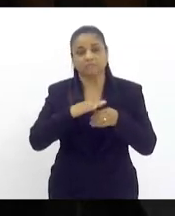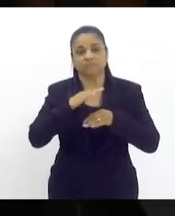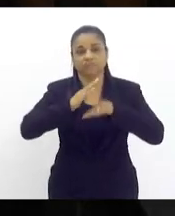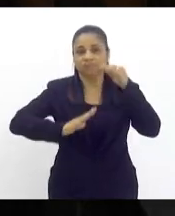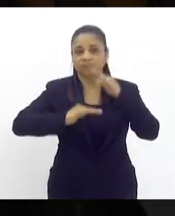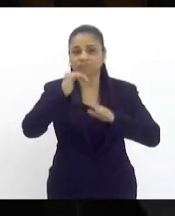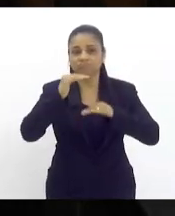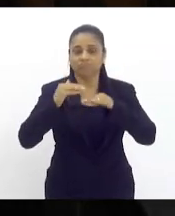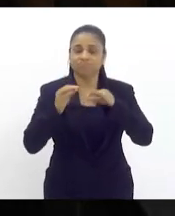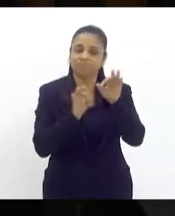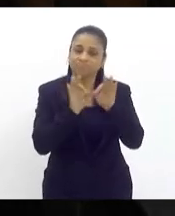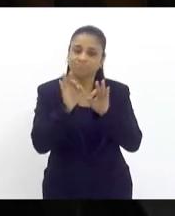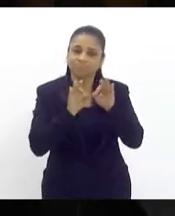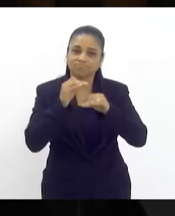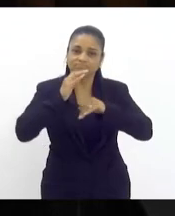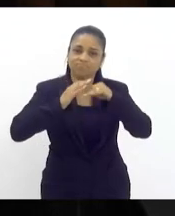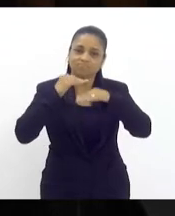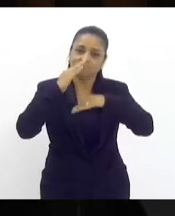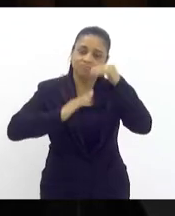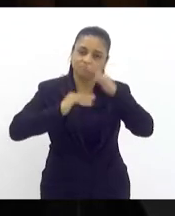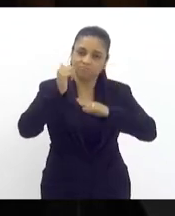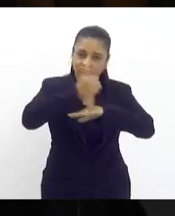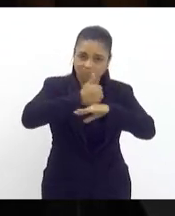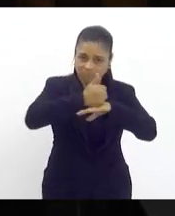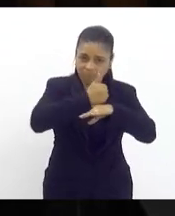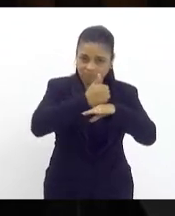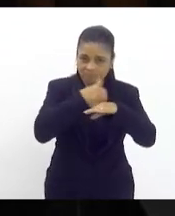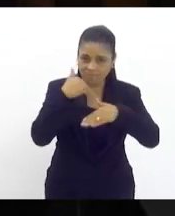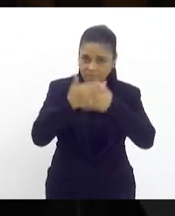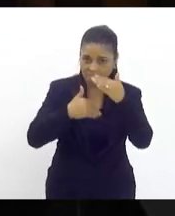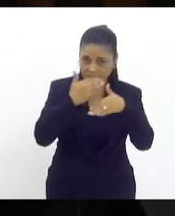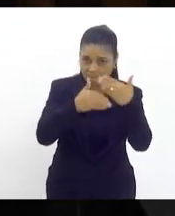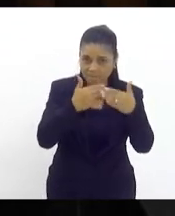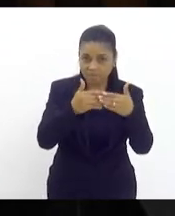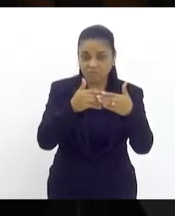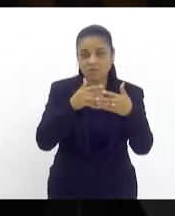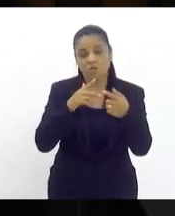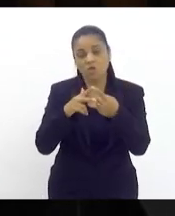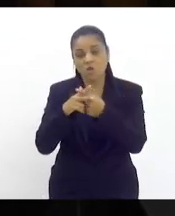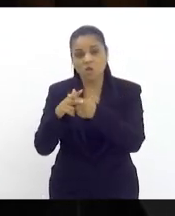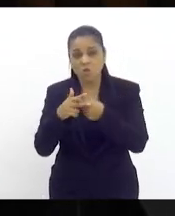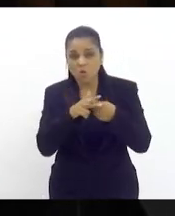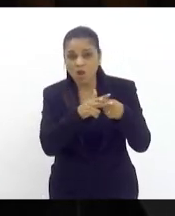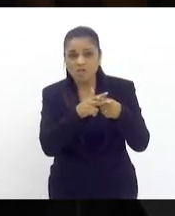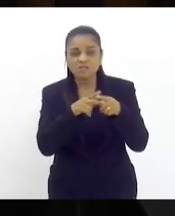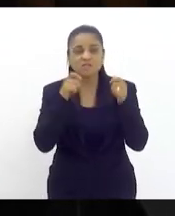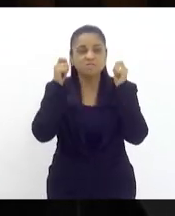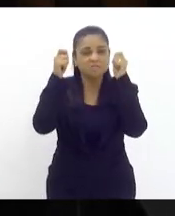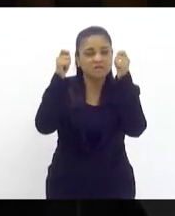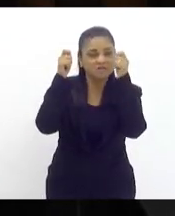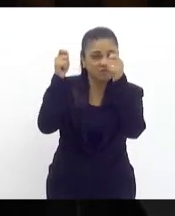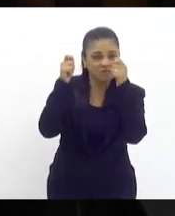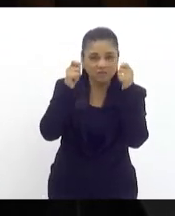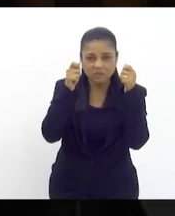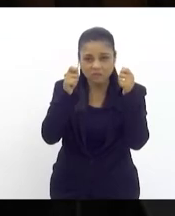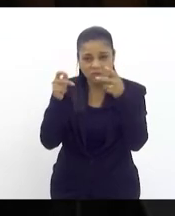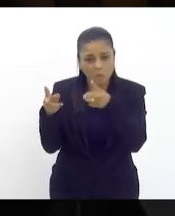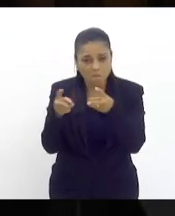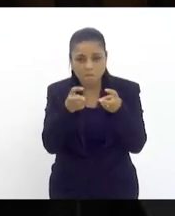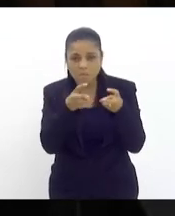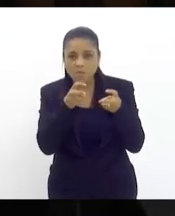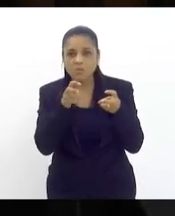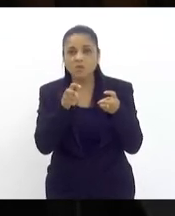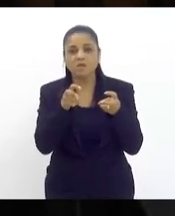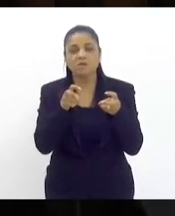todo visteza e correção nas manifestações e sempre